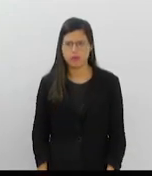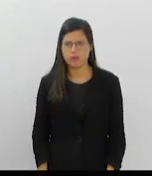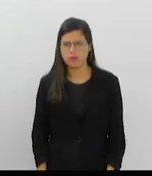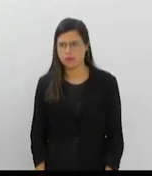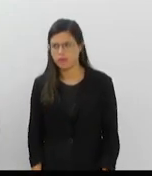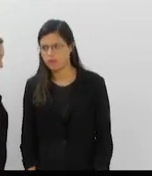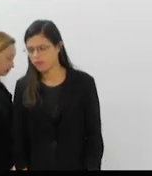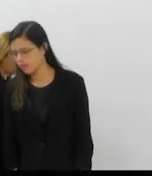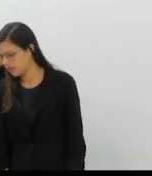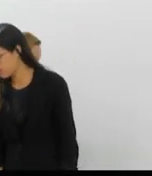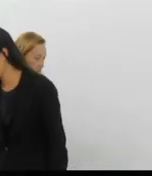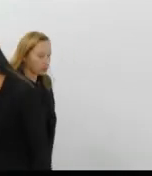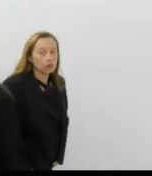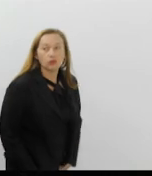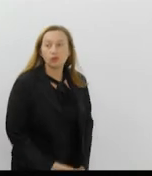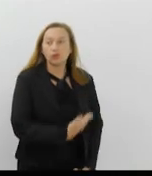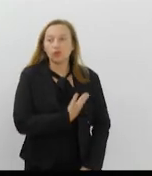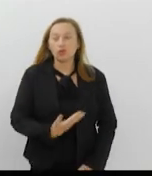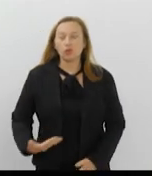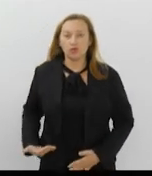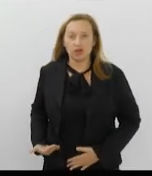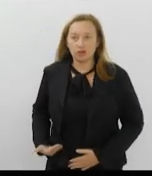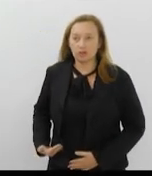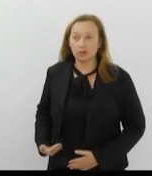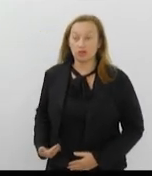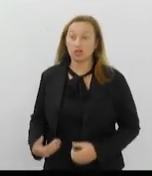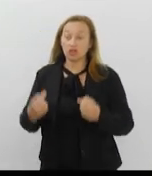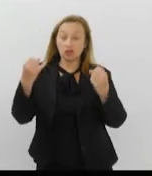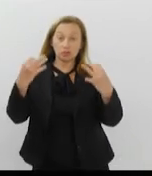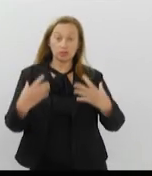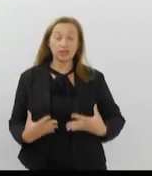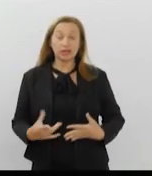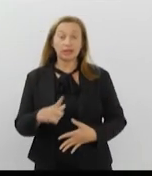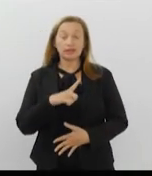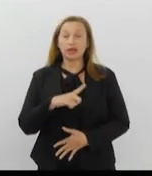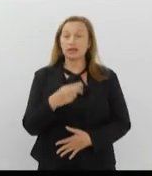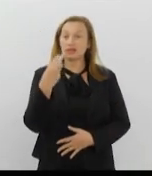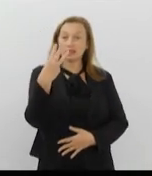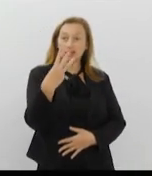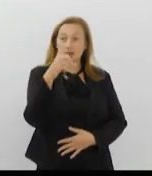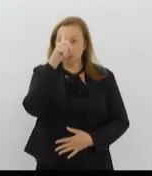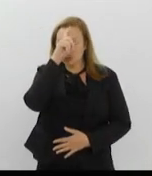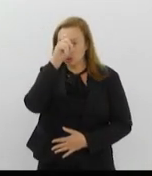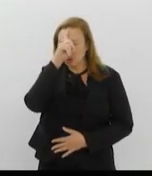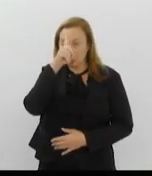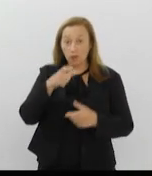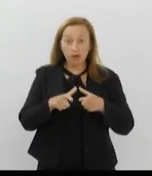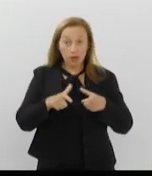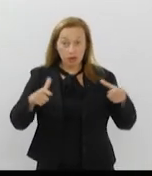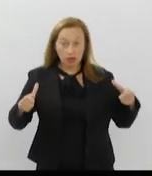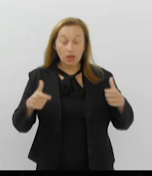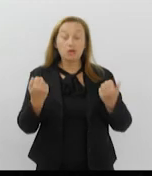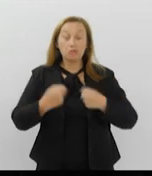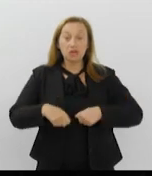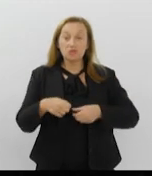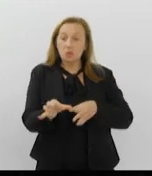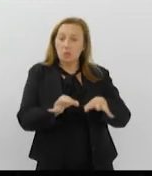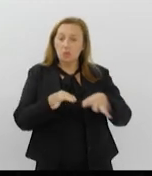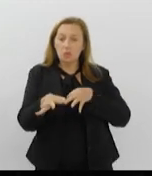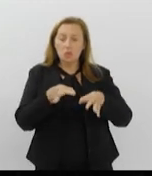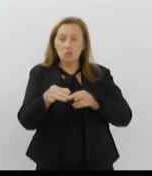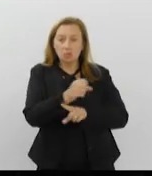governo que ele tem três grandes hospitais que necessita de ter organização